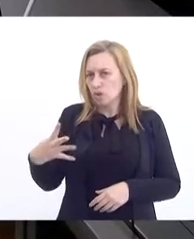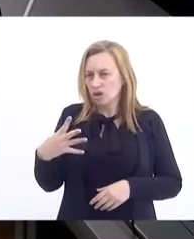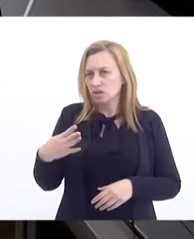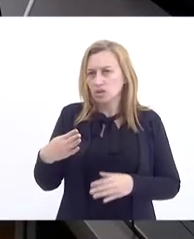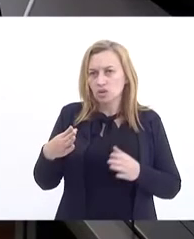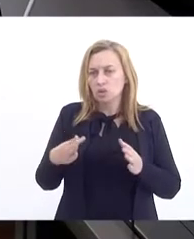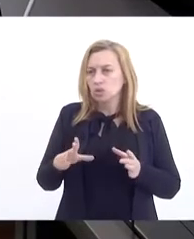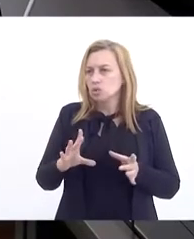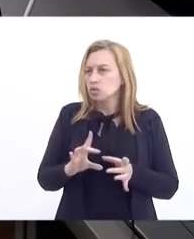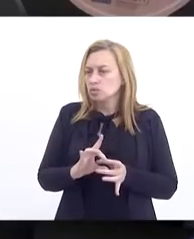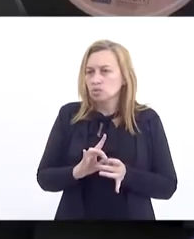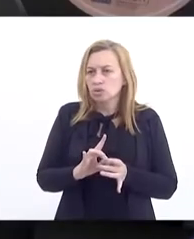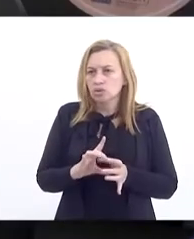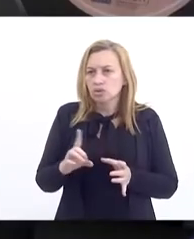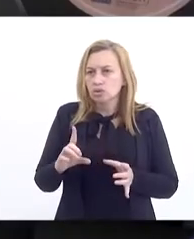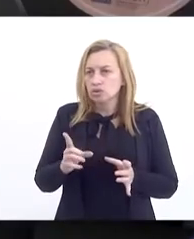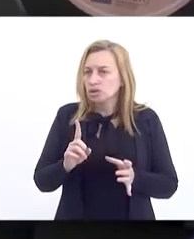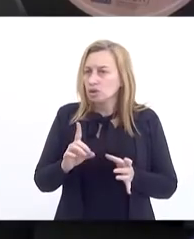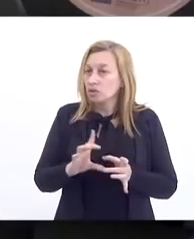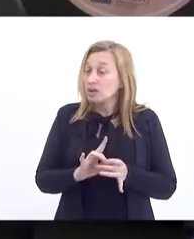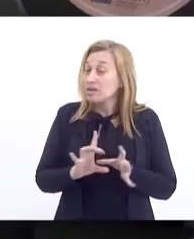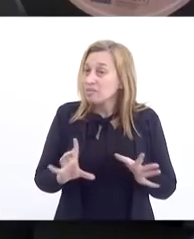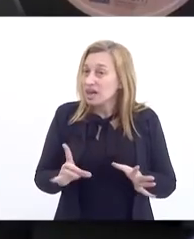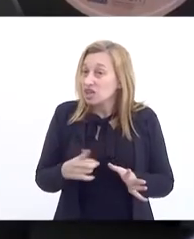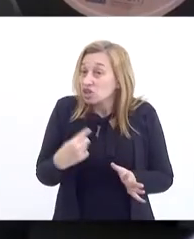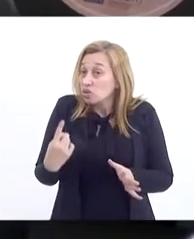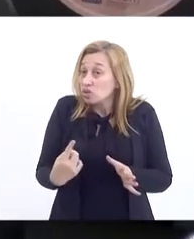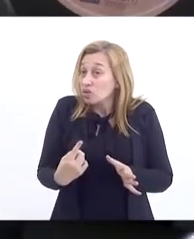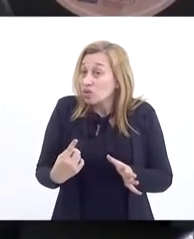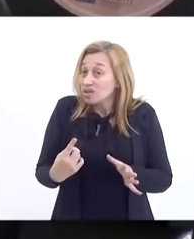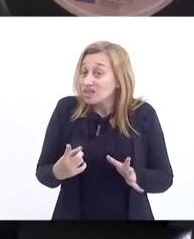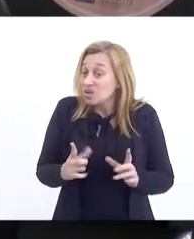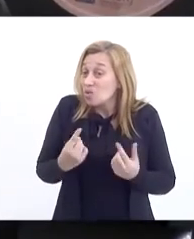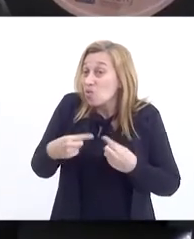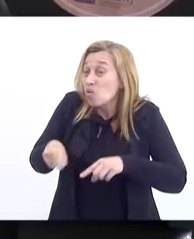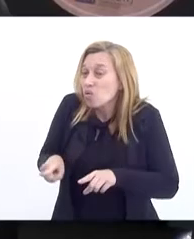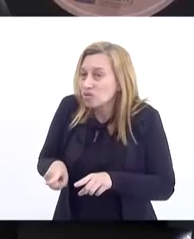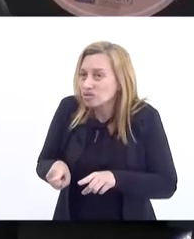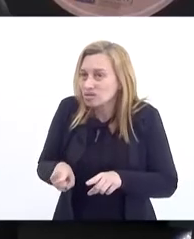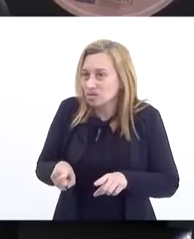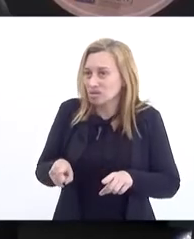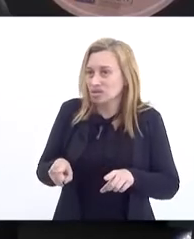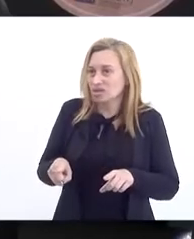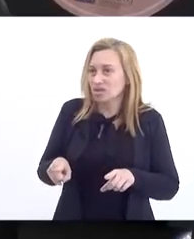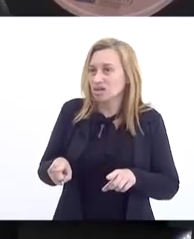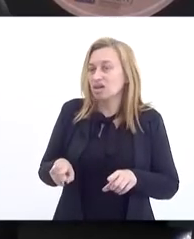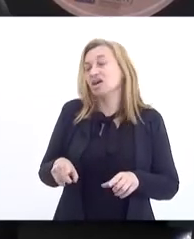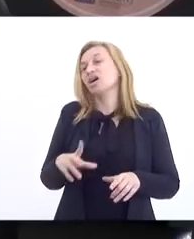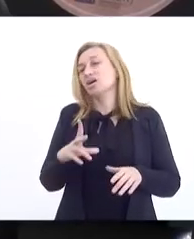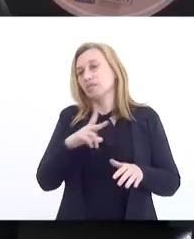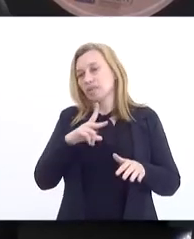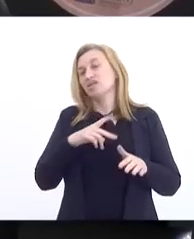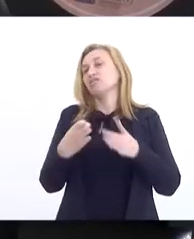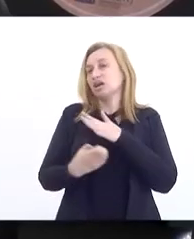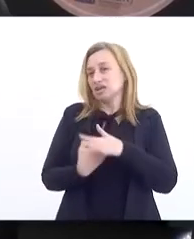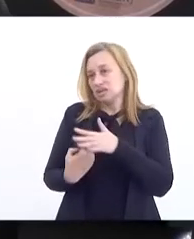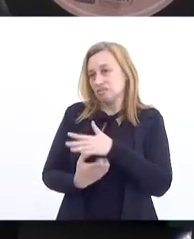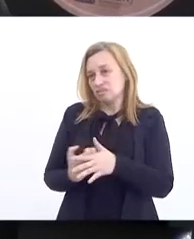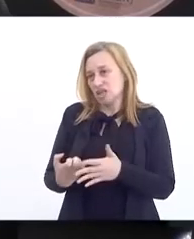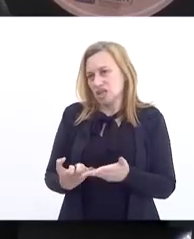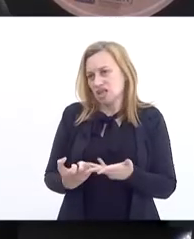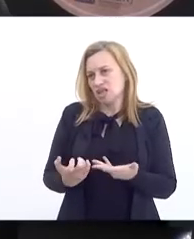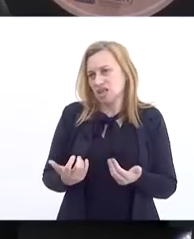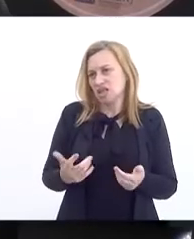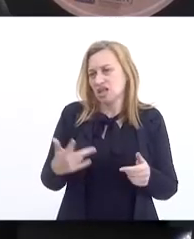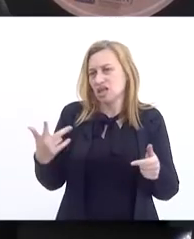Estado intervir na atividade econômica, e também contraria o que foi apresentado pelo deputado Mink. Na verdade, qualquer